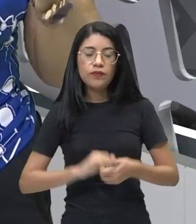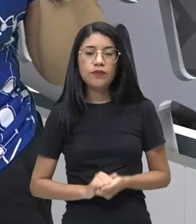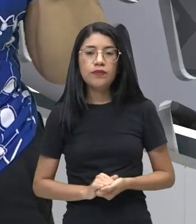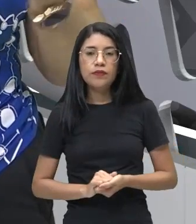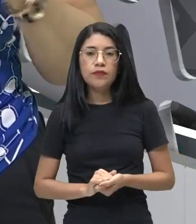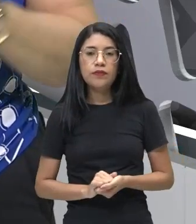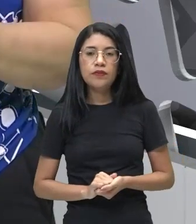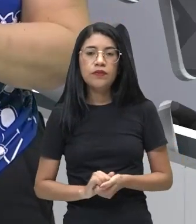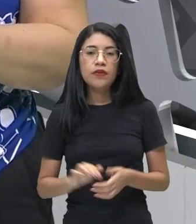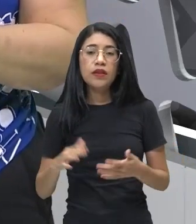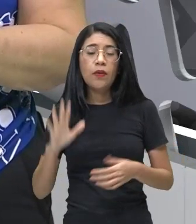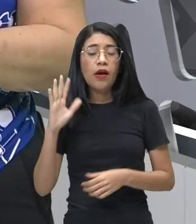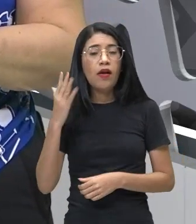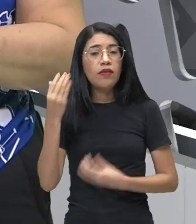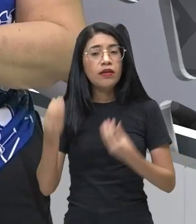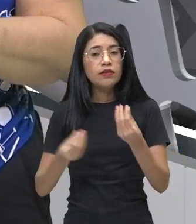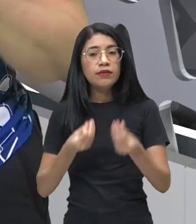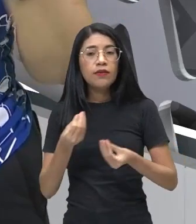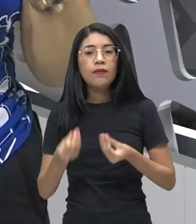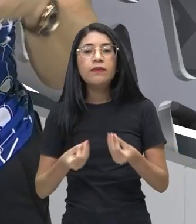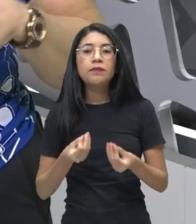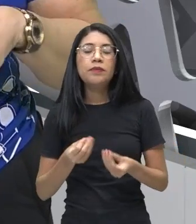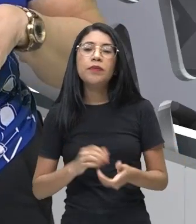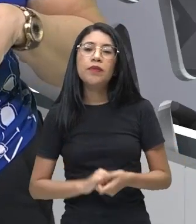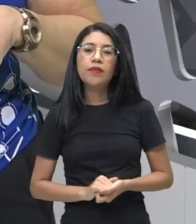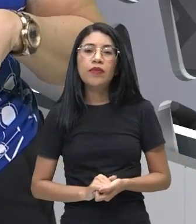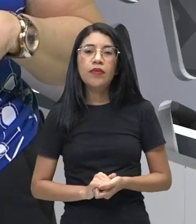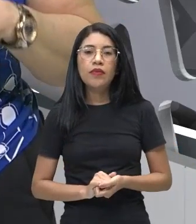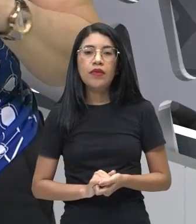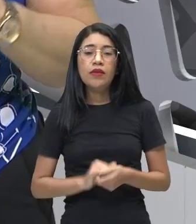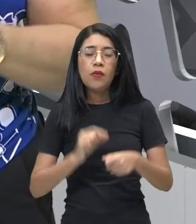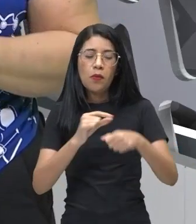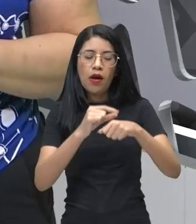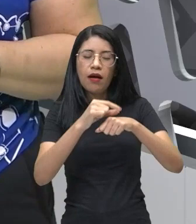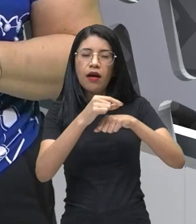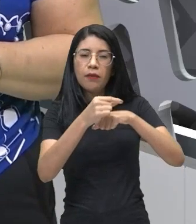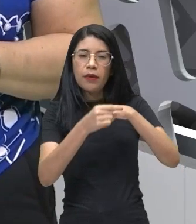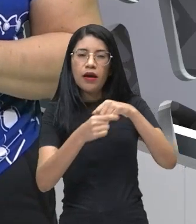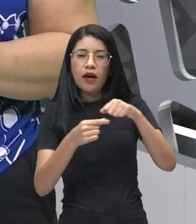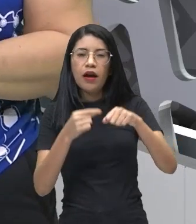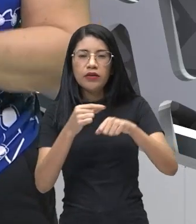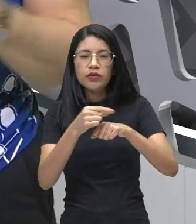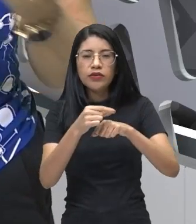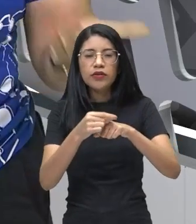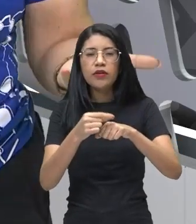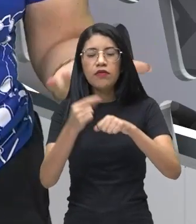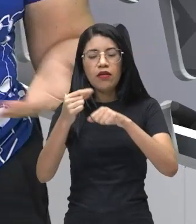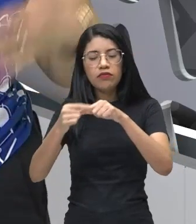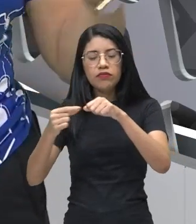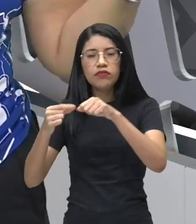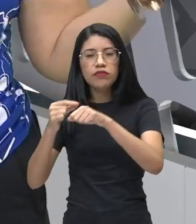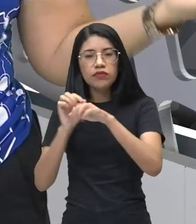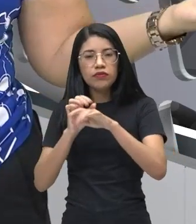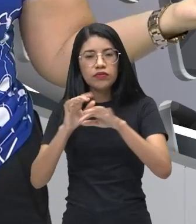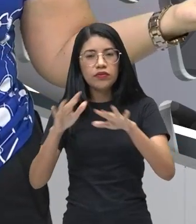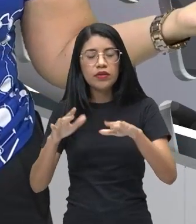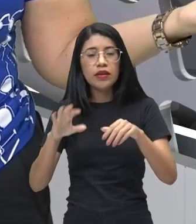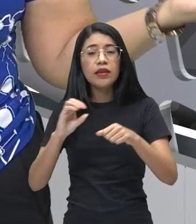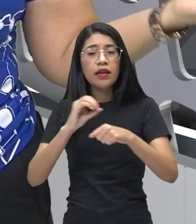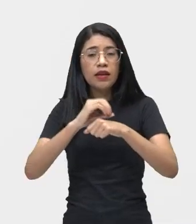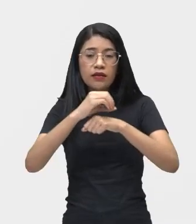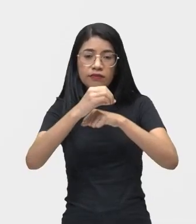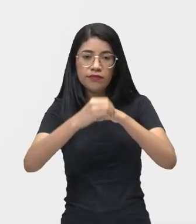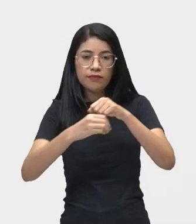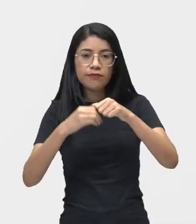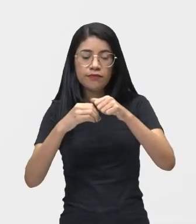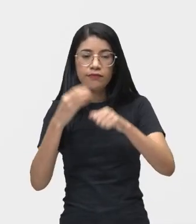E isso ocorre principalmente quando nós falamos de partícula. Para a partícula, nós temos quem? As moléculas, olhem